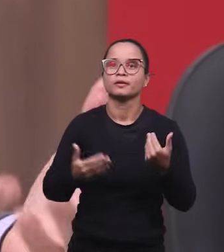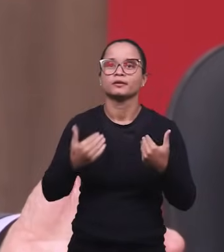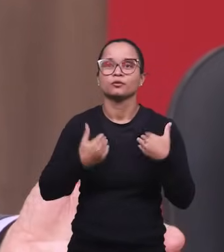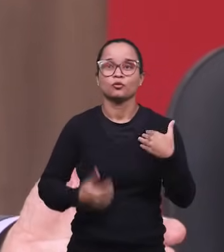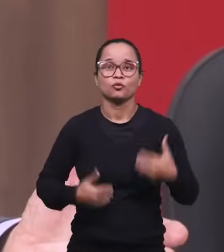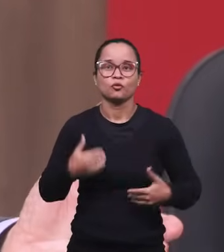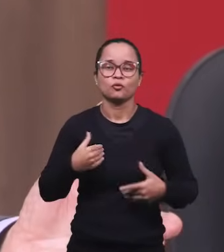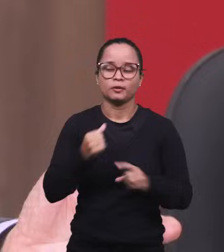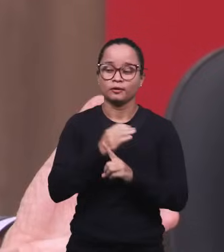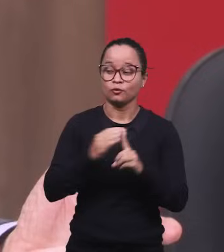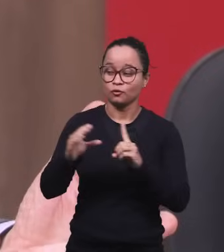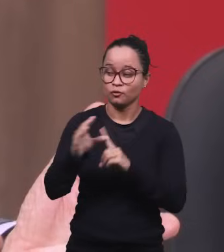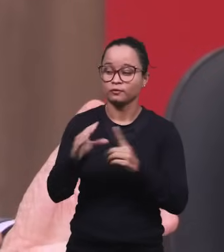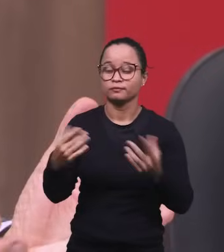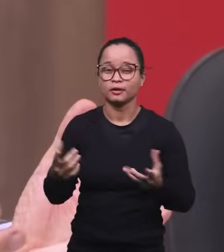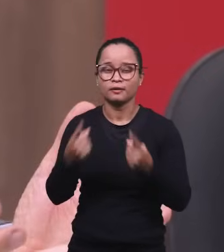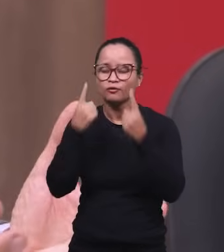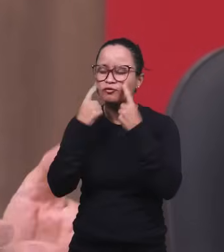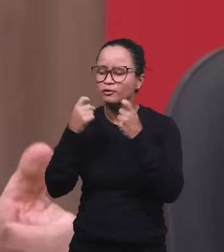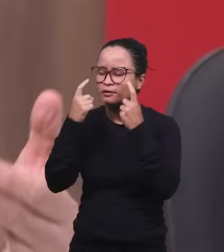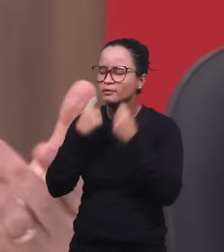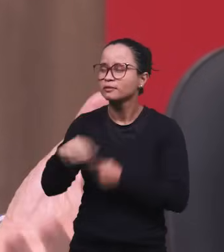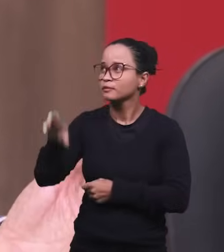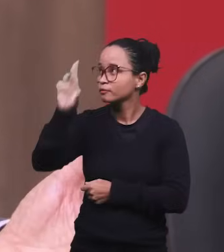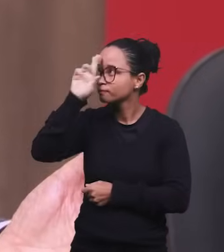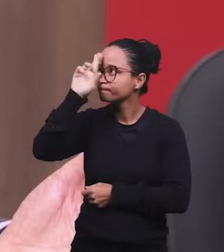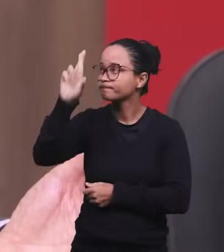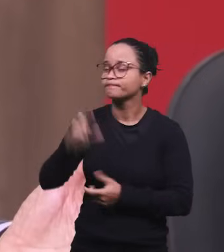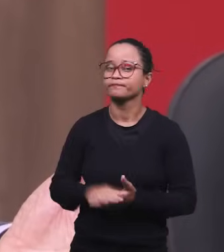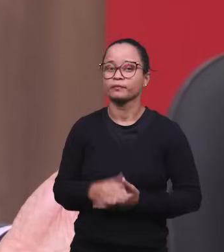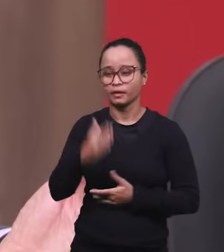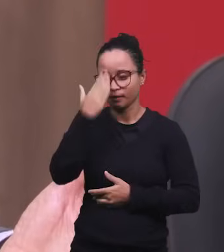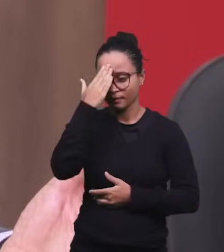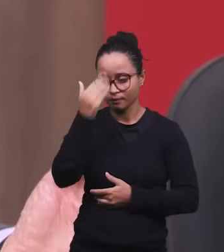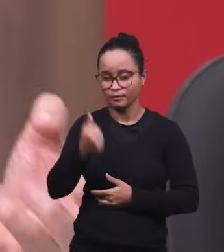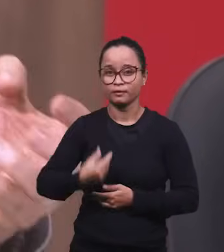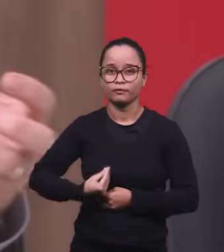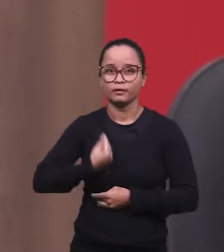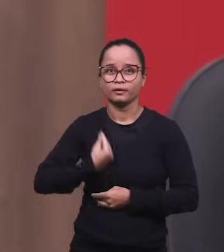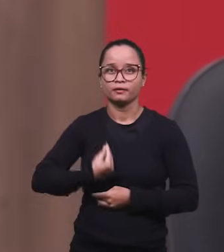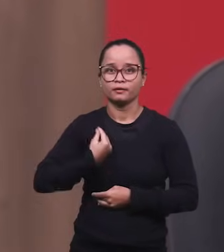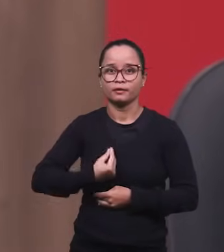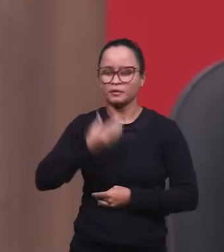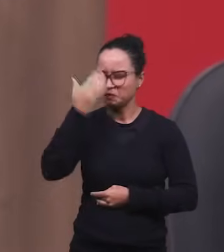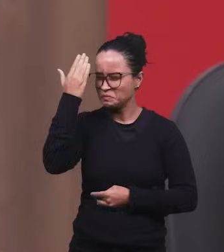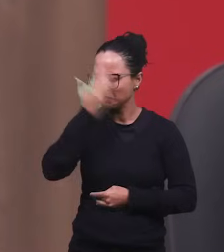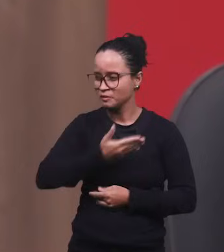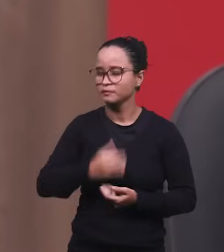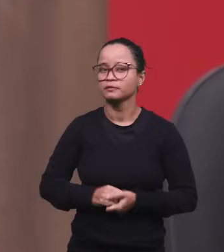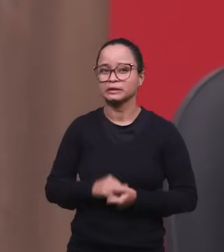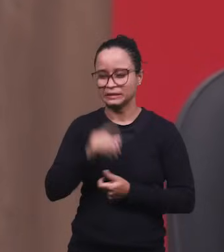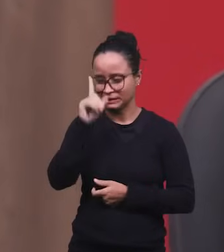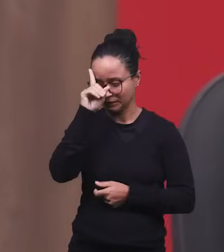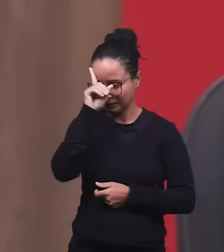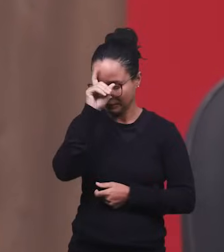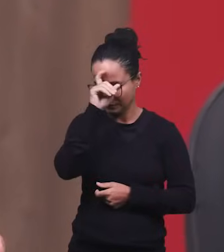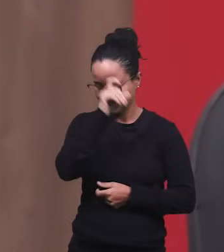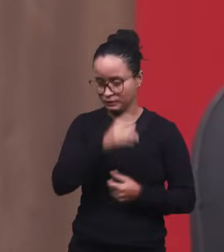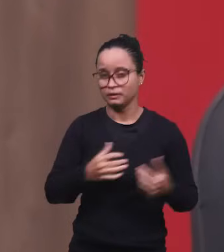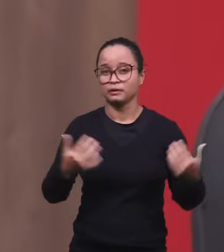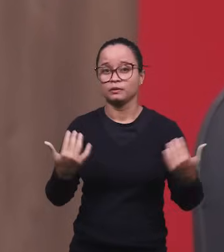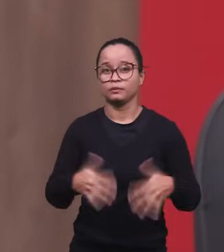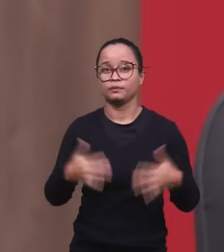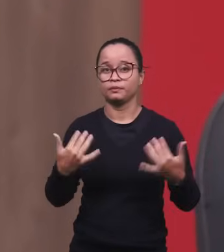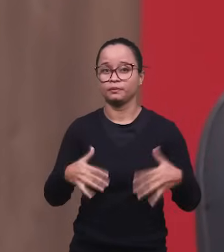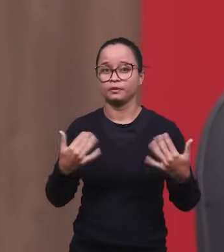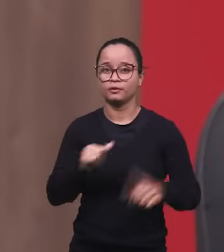participando do corpo, não é verdade? Você está chorando aos pés do Senhor, você sabe que você está vivendo um momento de prova, num momento